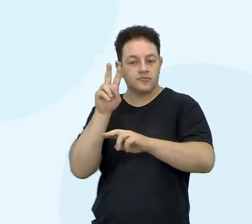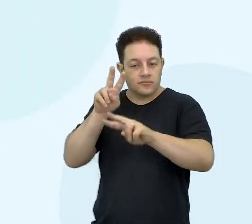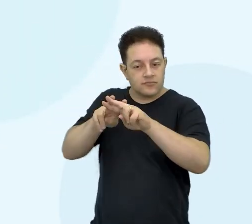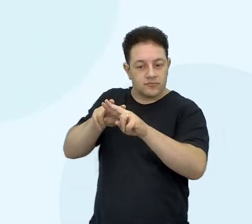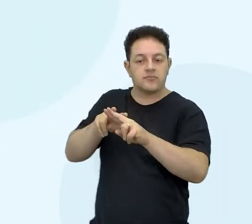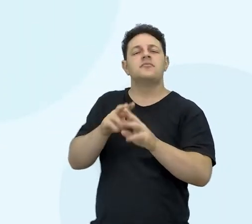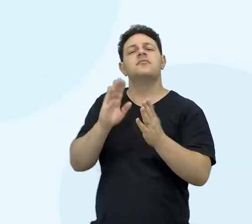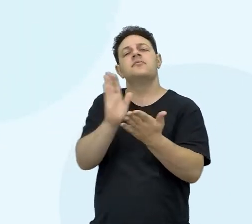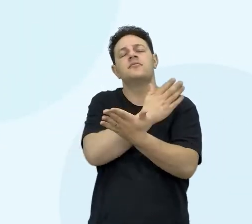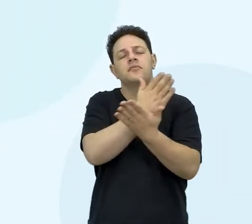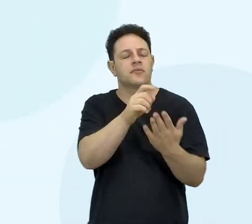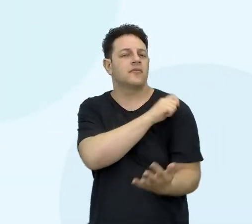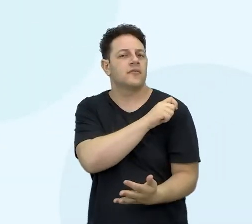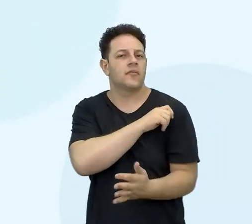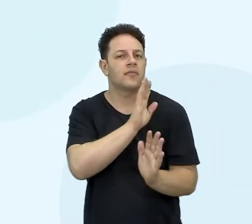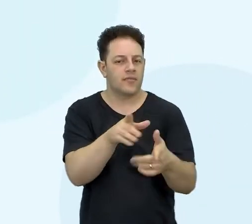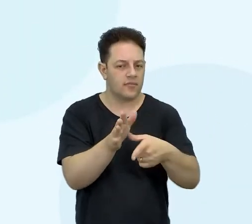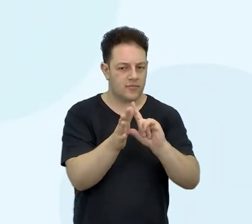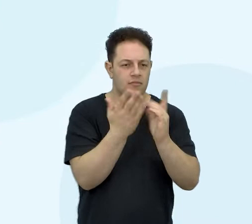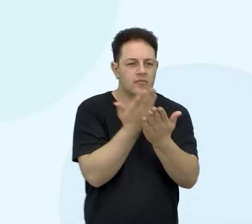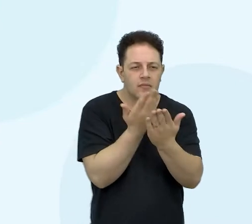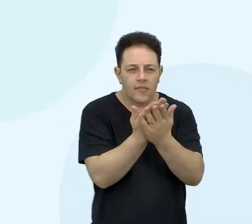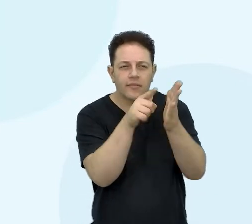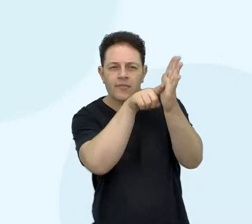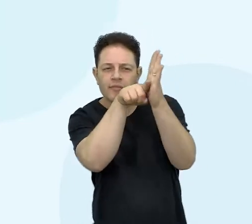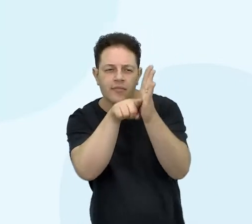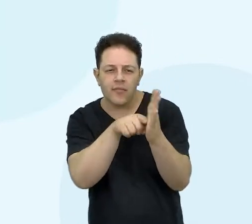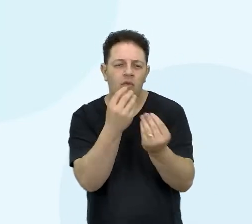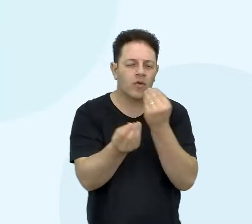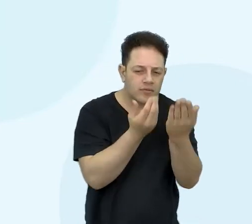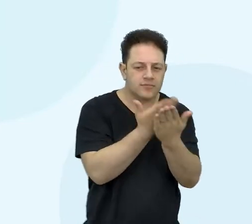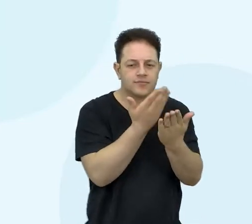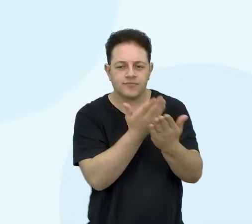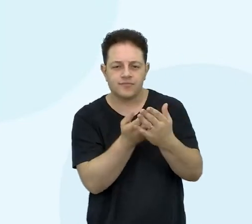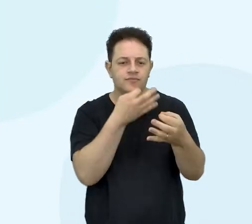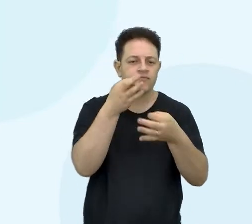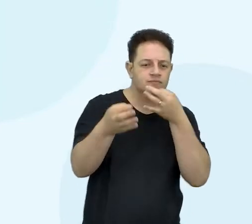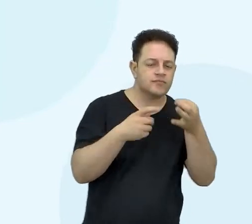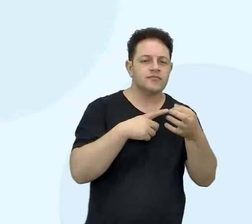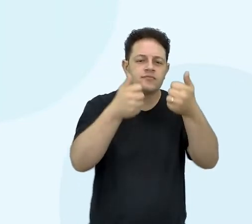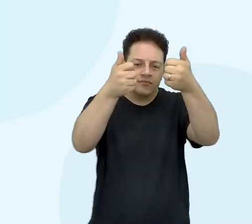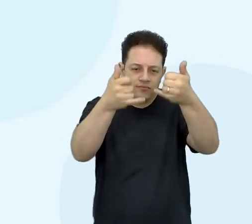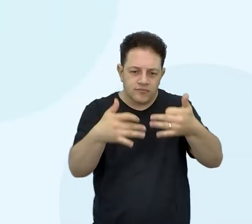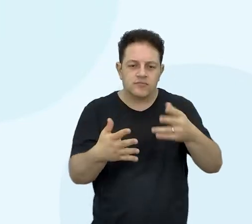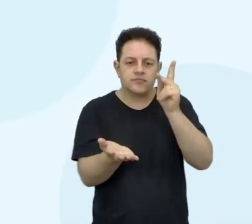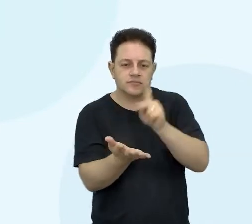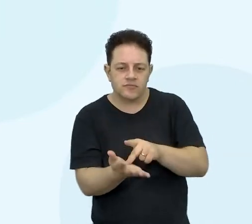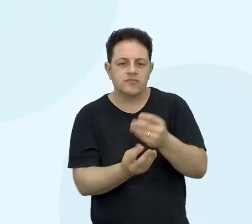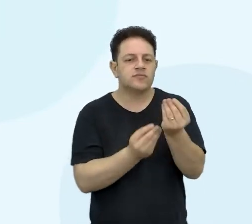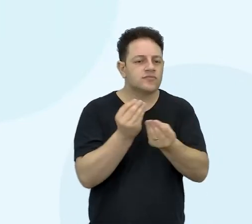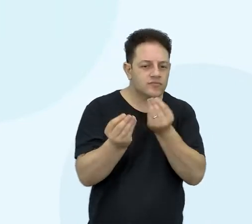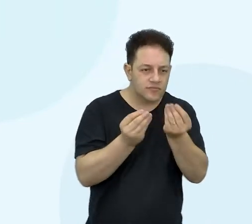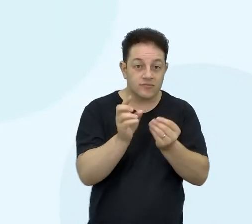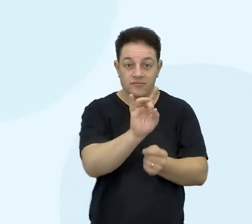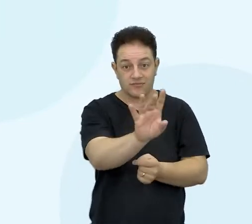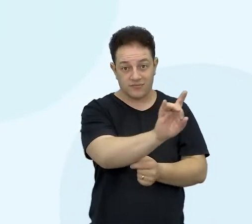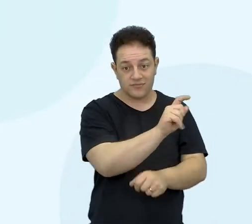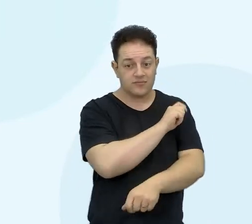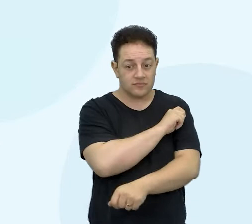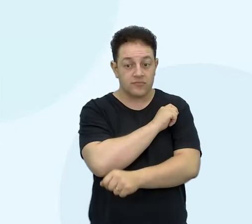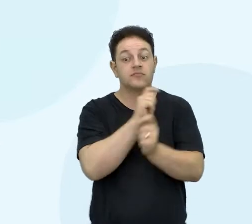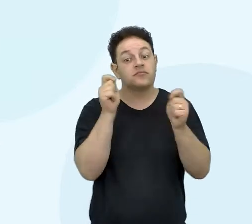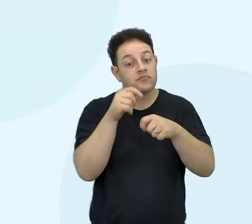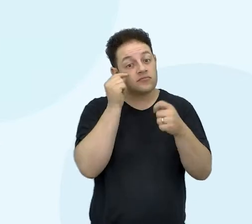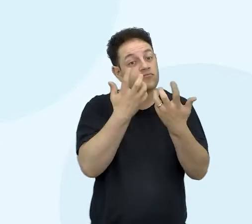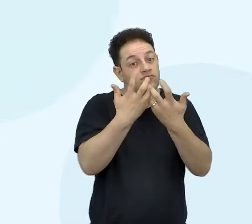pelos alunos, já foram determinadas aí pelo estudo, pela bibliografia, pela análise dos alunos, que vai